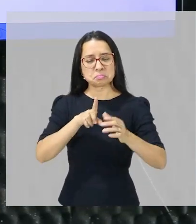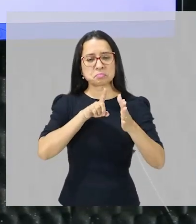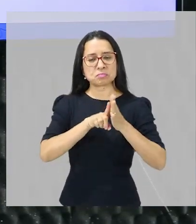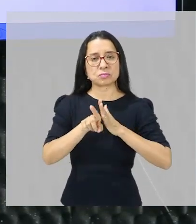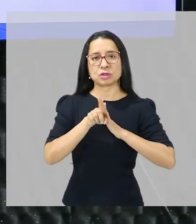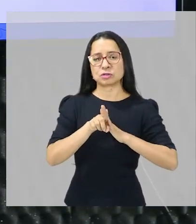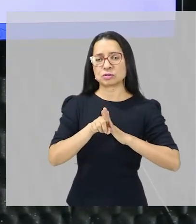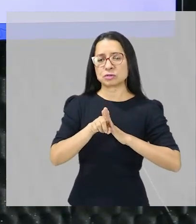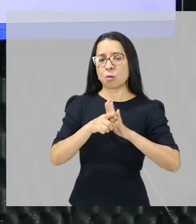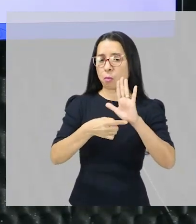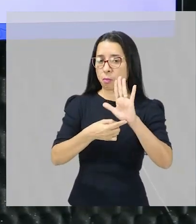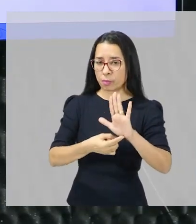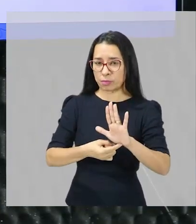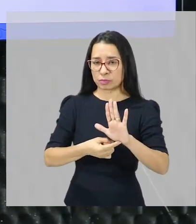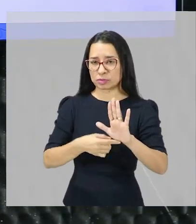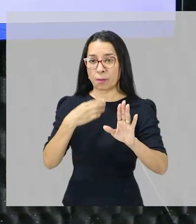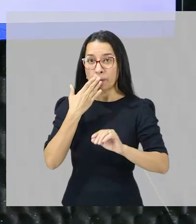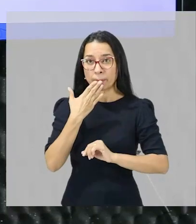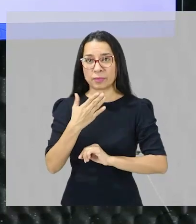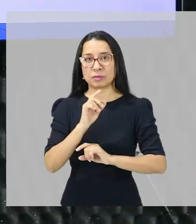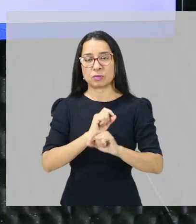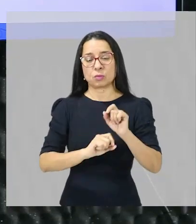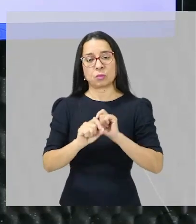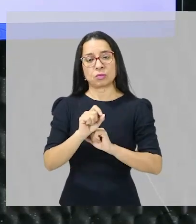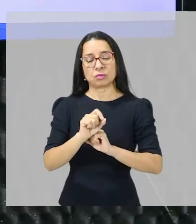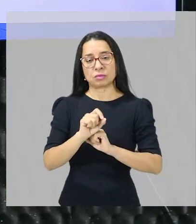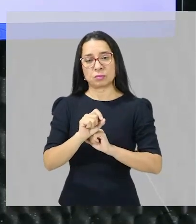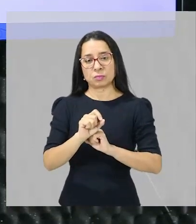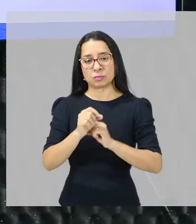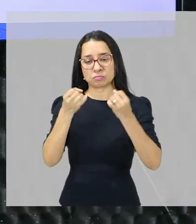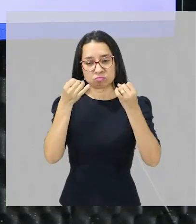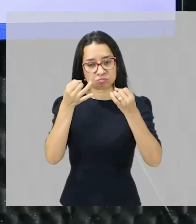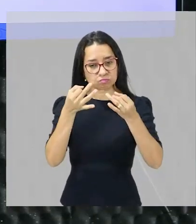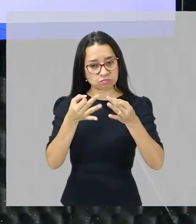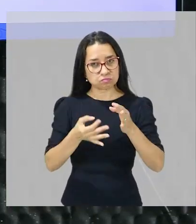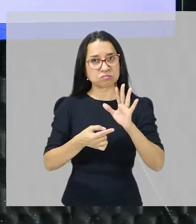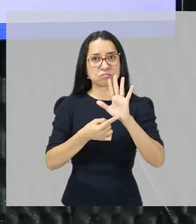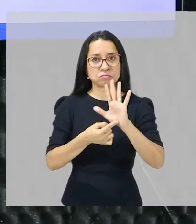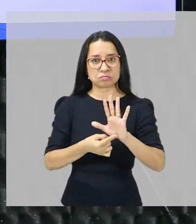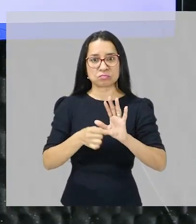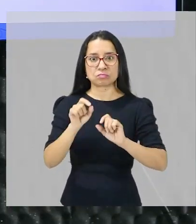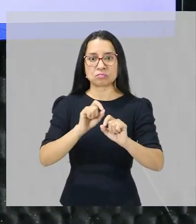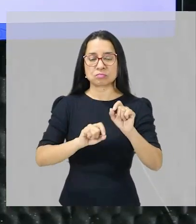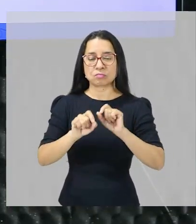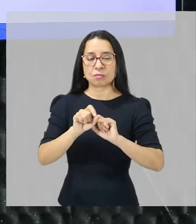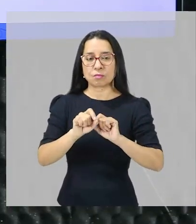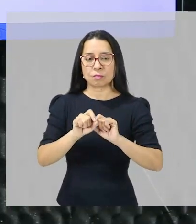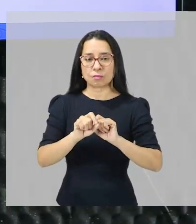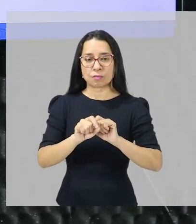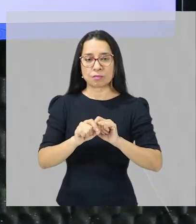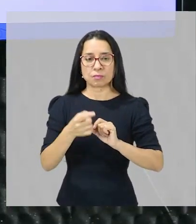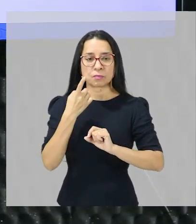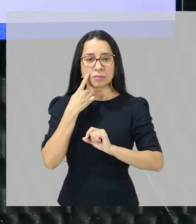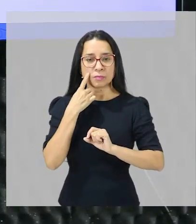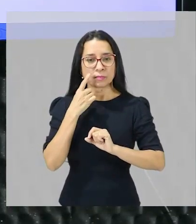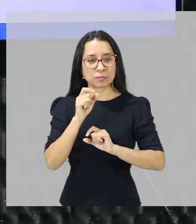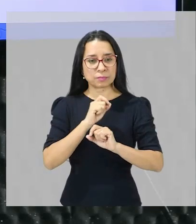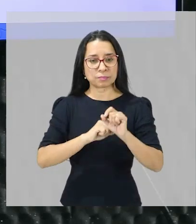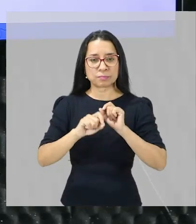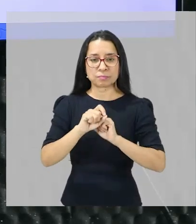está nos ela está nos trazendo, né? O que ela está apresentando. Veja, ele coloca aqui uma